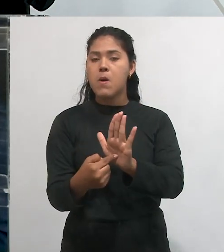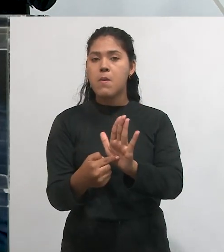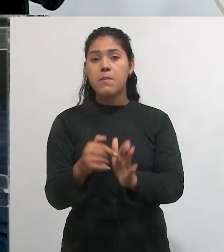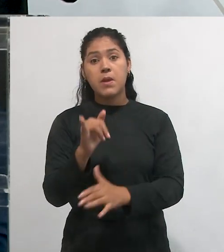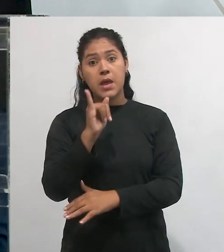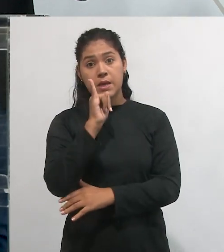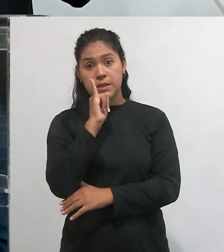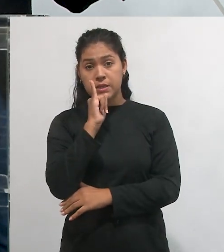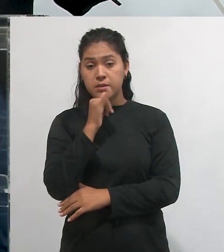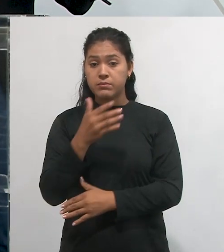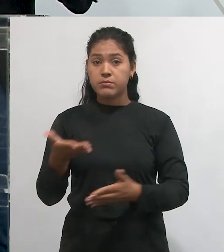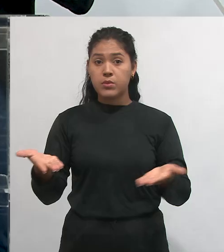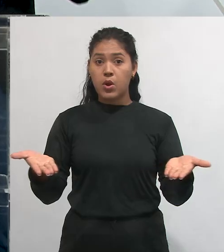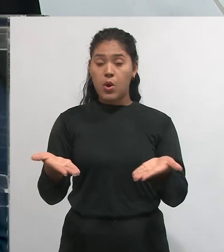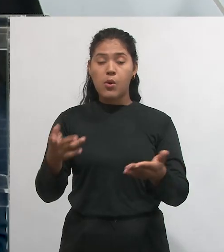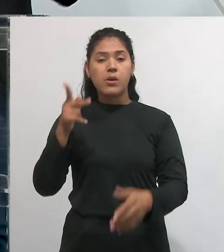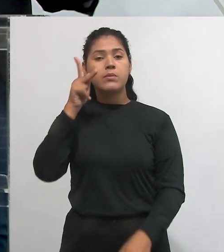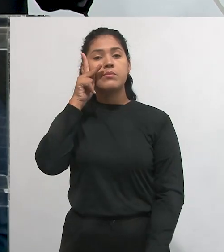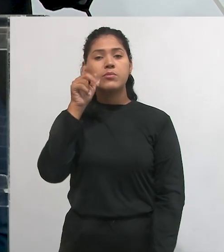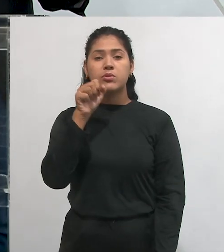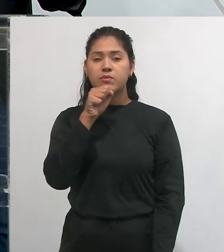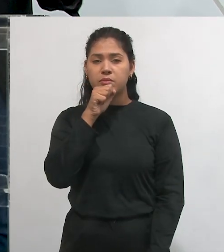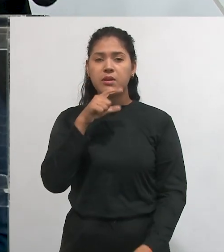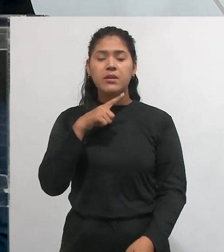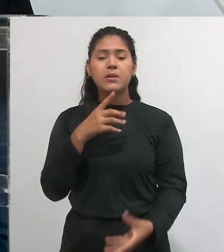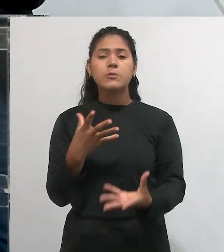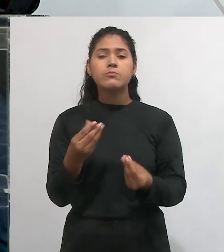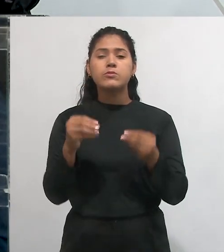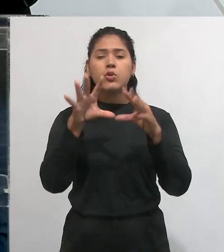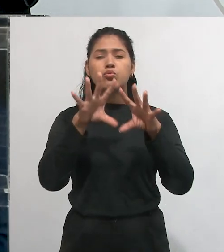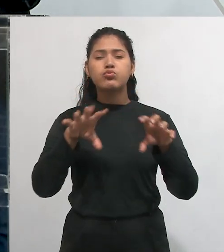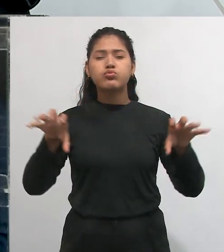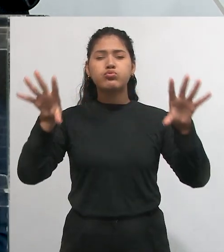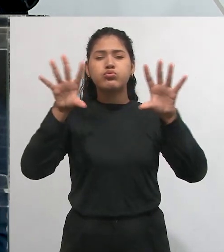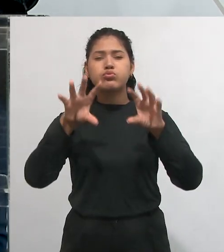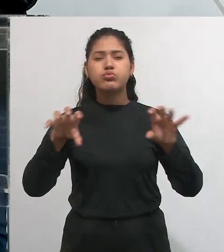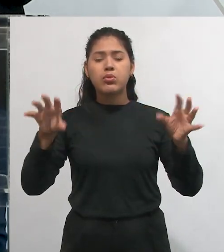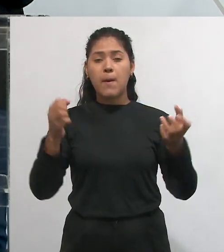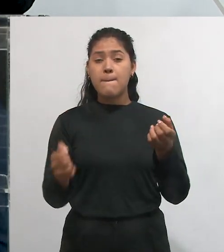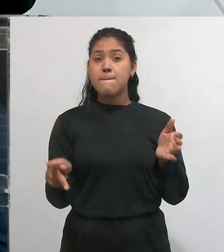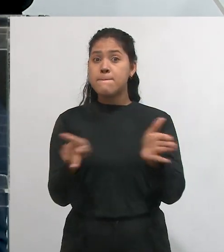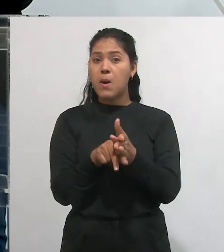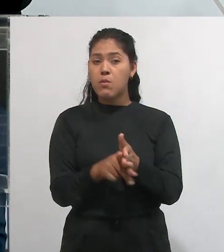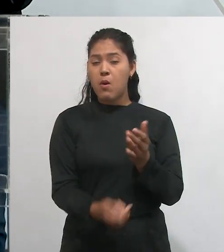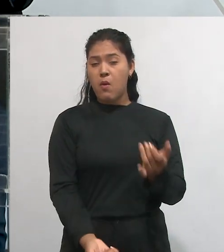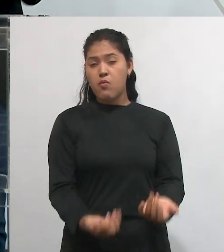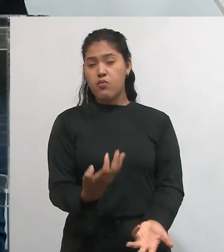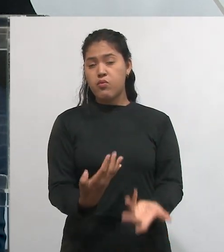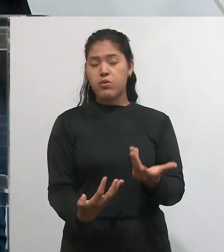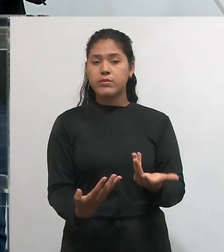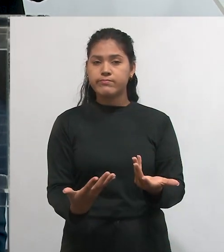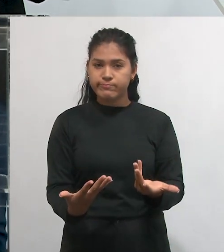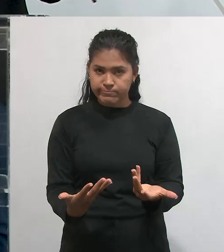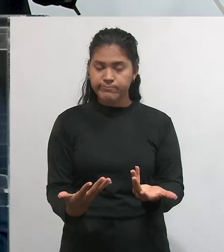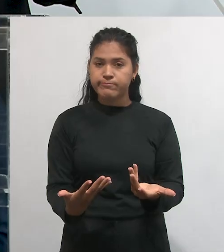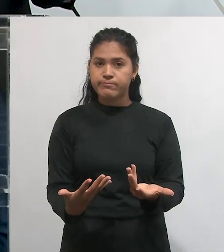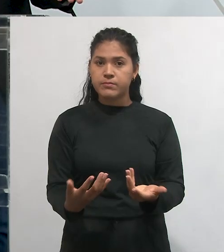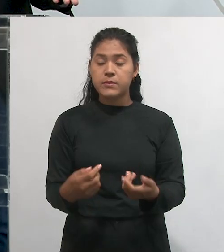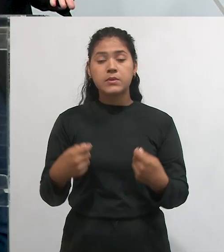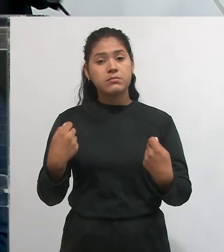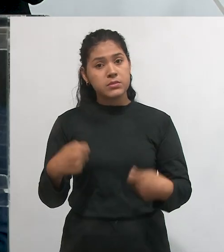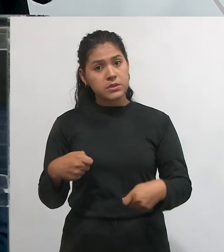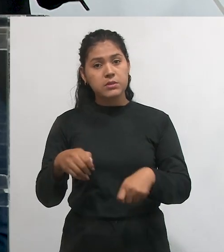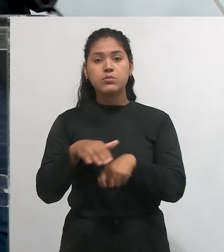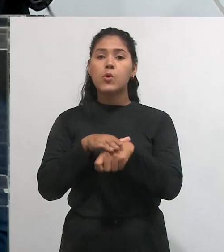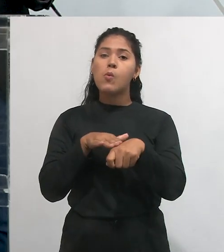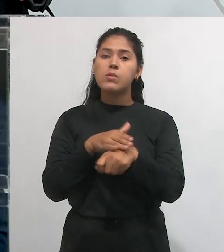essa aula, a Porto Velho está tomado de fumaça. Então começamos a discutir sobre esse problema. Fala, e aí vamos encontrar uma